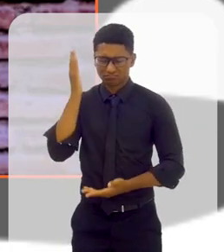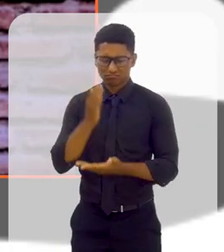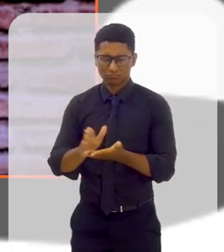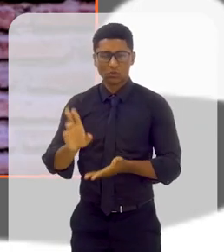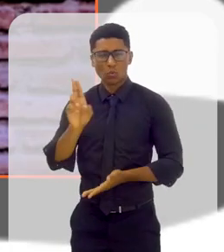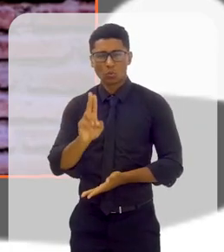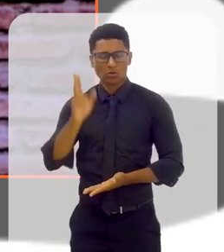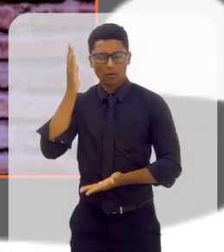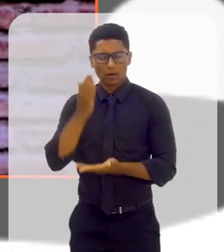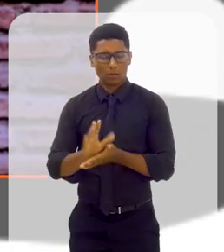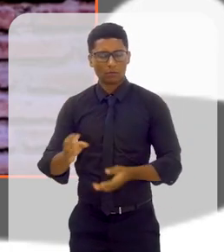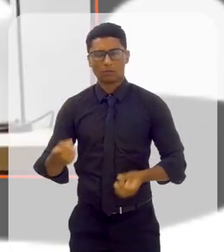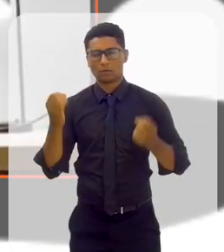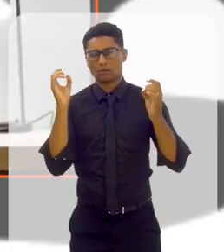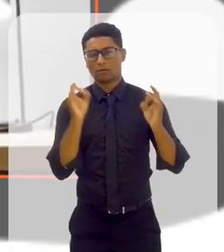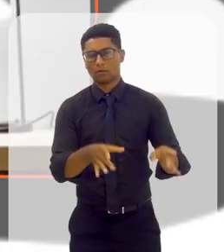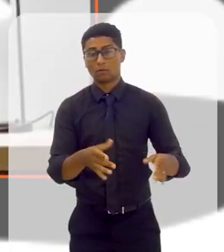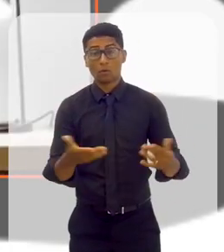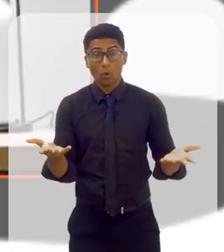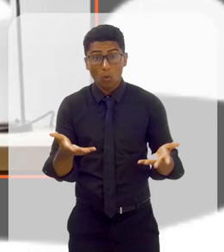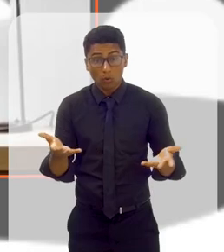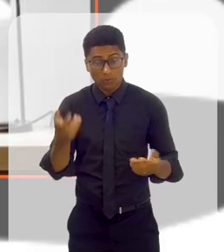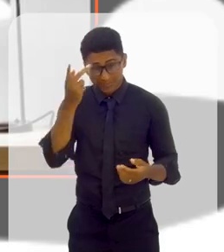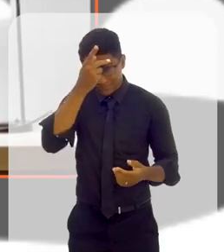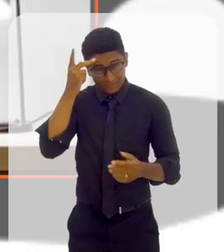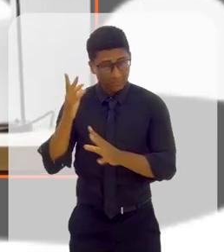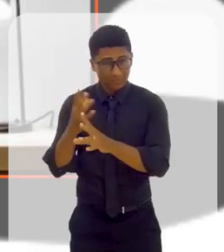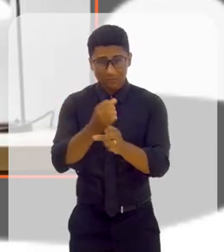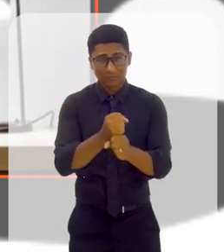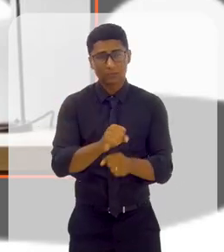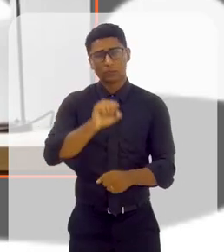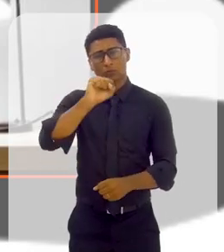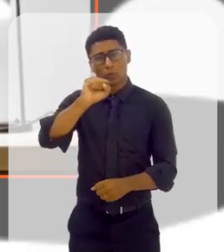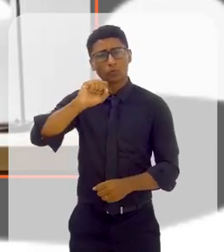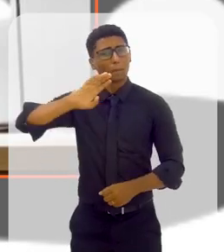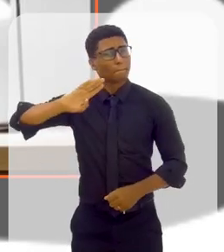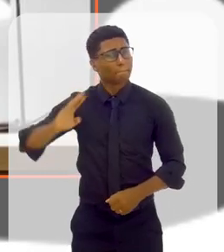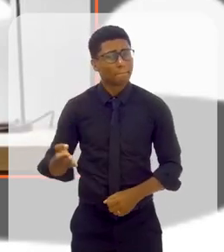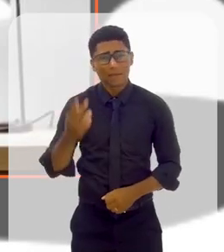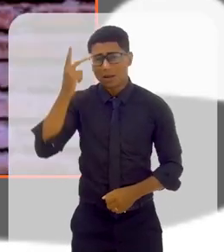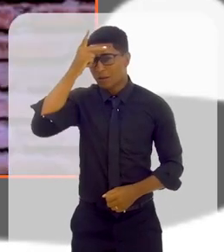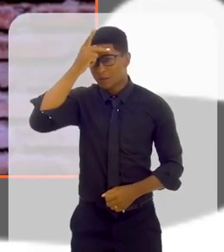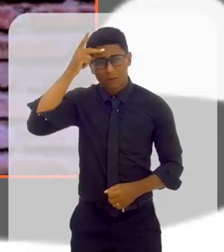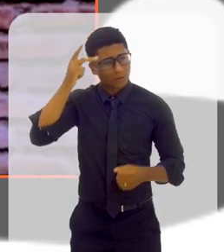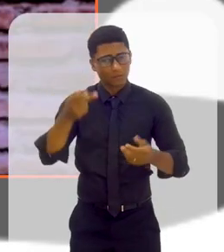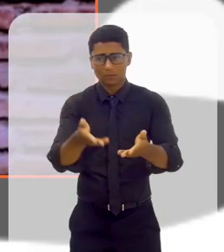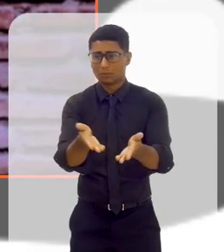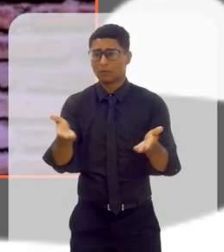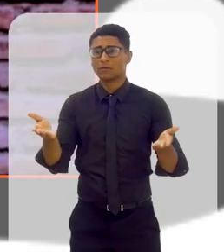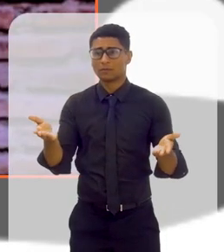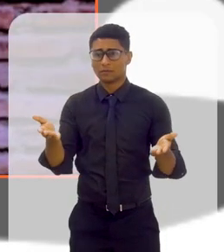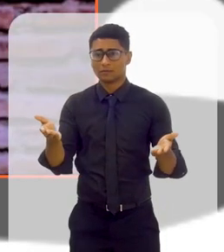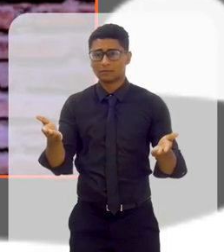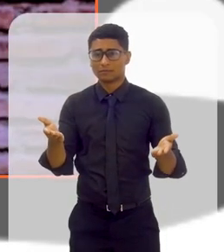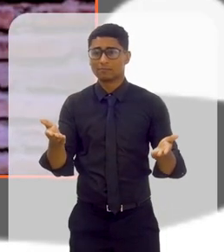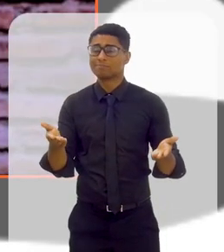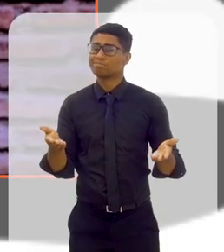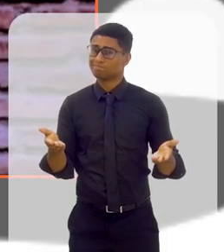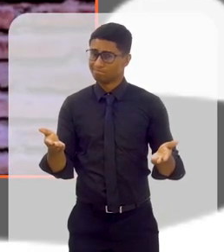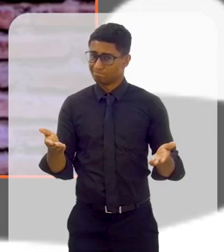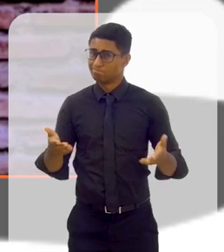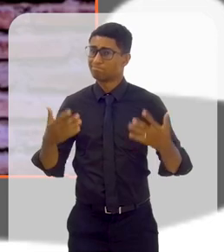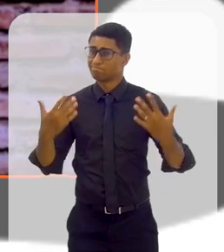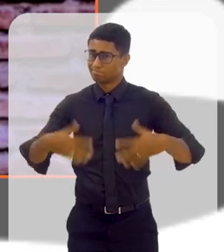8 bilhões de pessoas. Então, quantos Consumindo. consumindo em escala proposta para acabar com a crise de